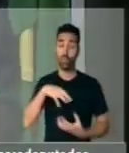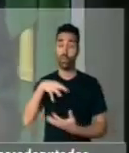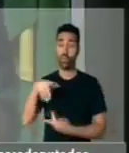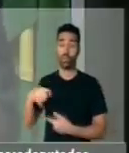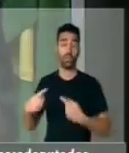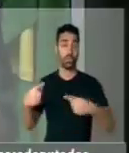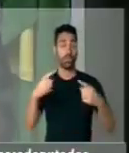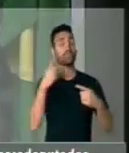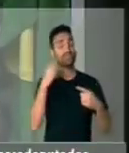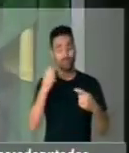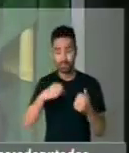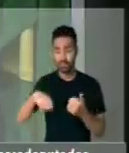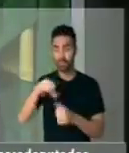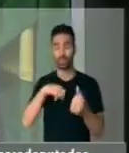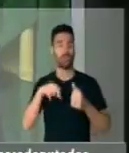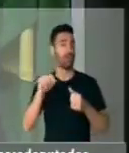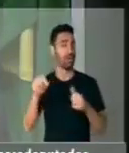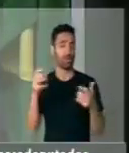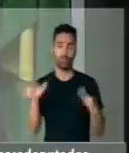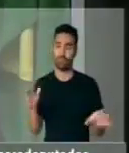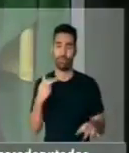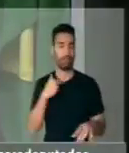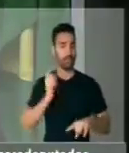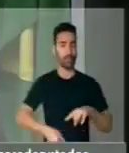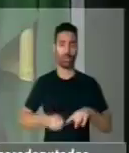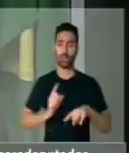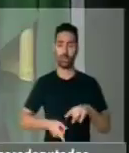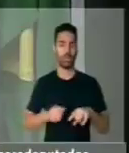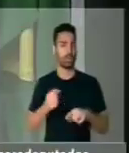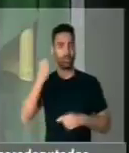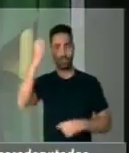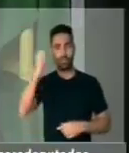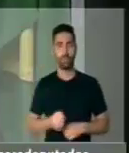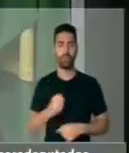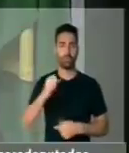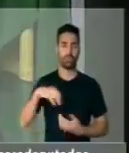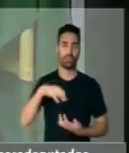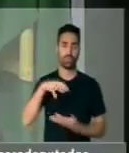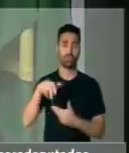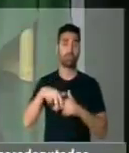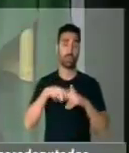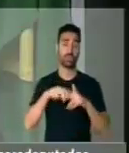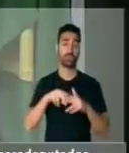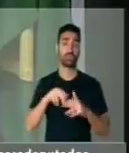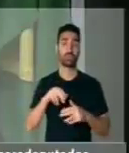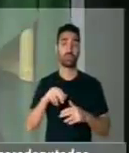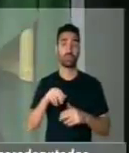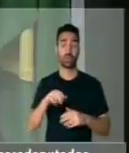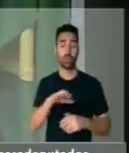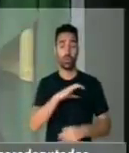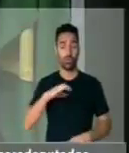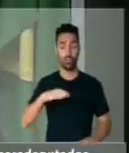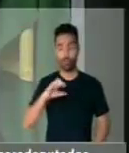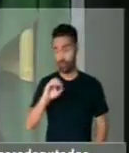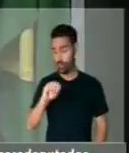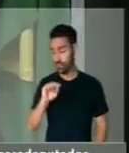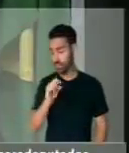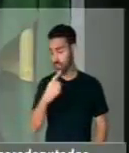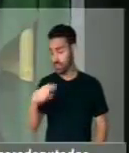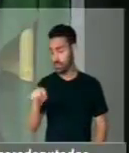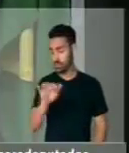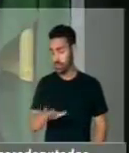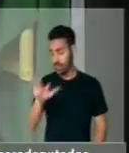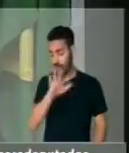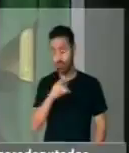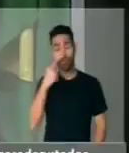para reverter a liberação da jogatina no mundo. Assim, essa comissão geral, um campo fértil para aprimorarmos